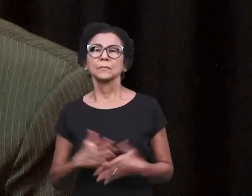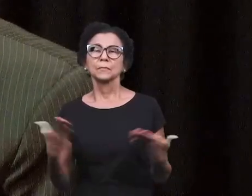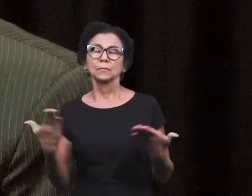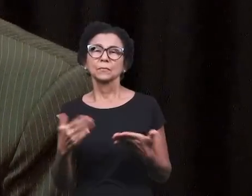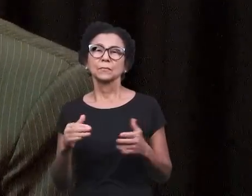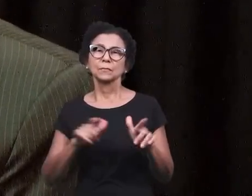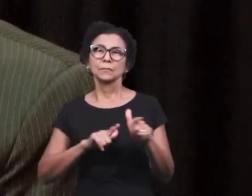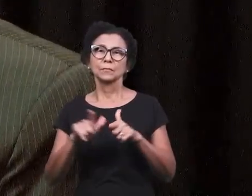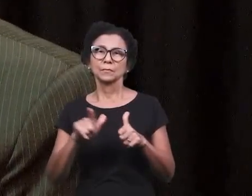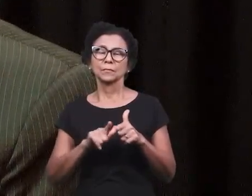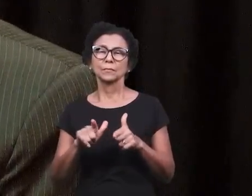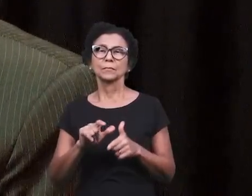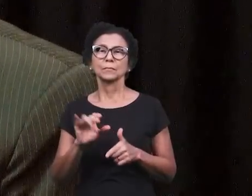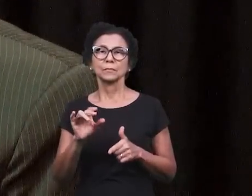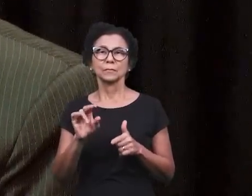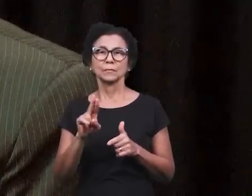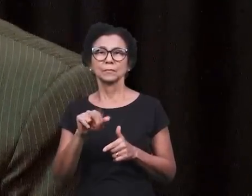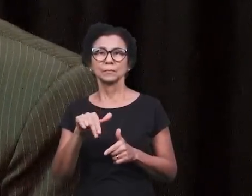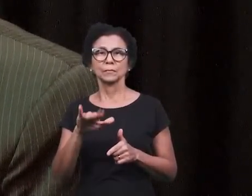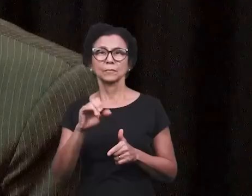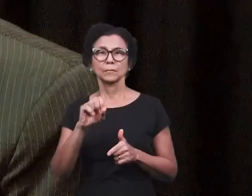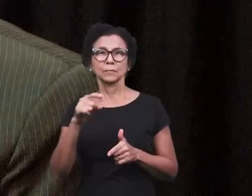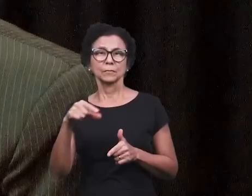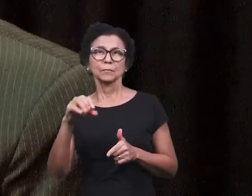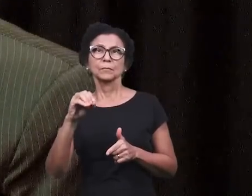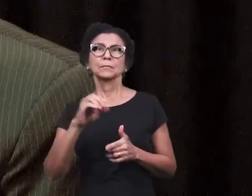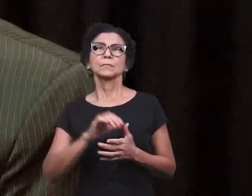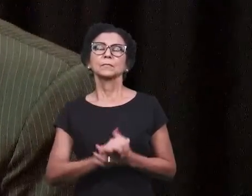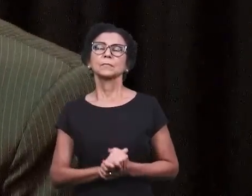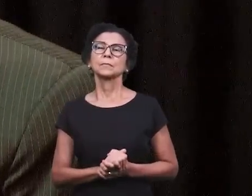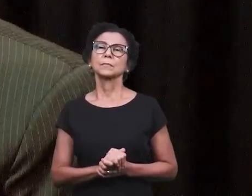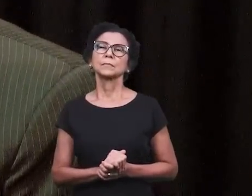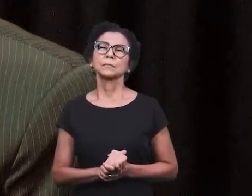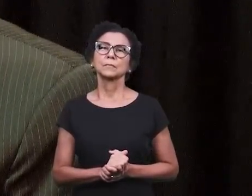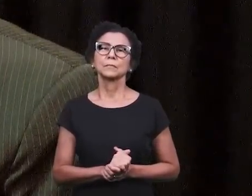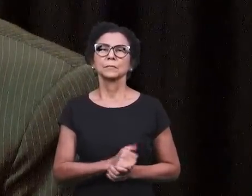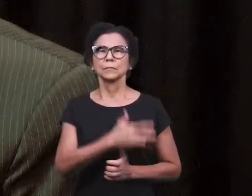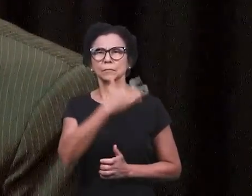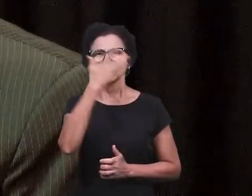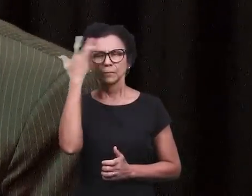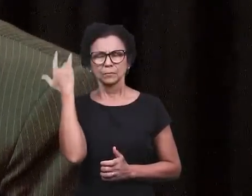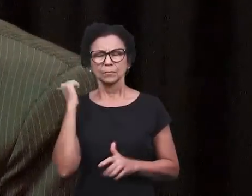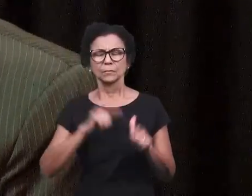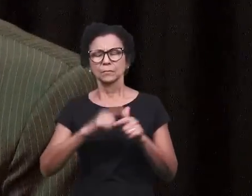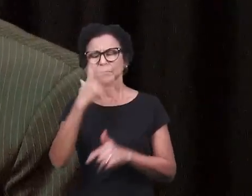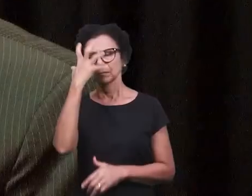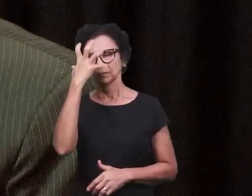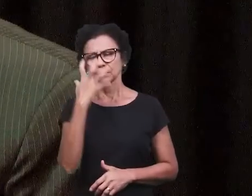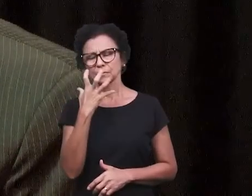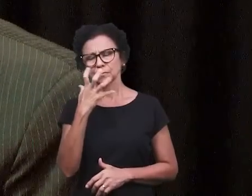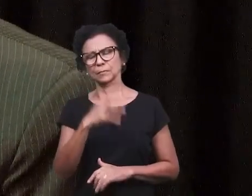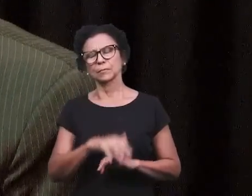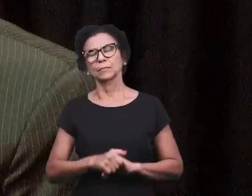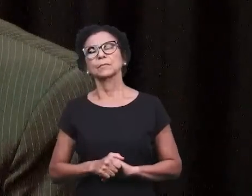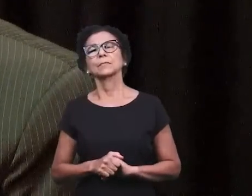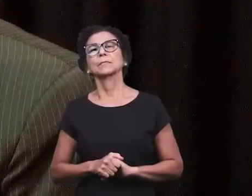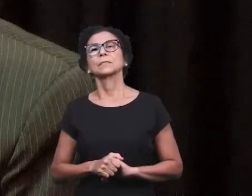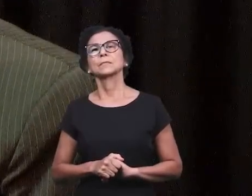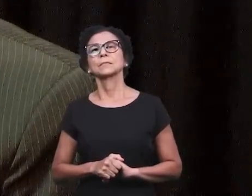Geral da União, eu encontrei pessoas que, de fato, levam o trabalho a sério, servem de fato ao